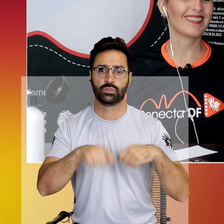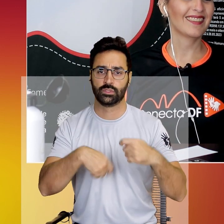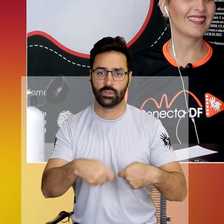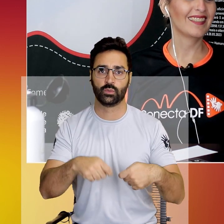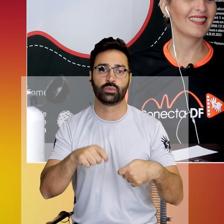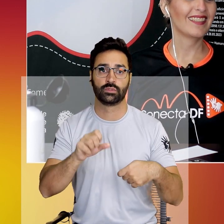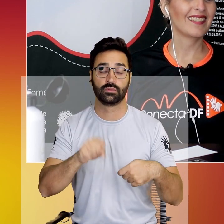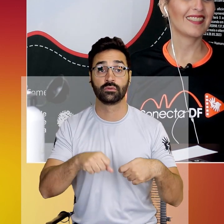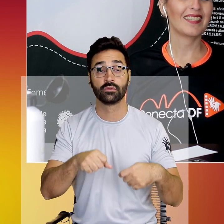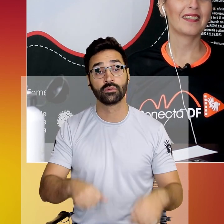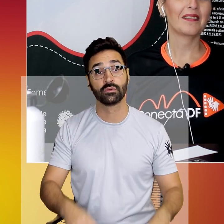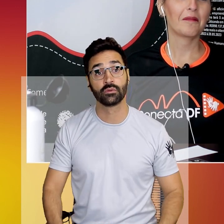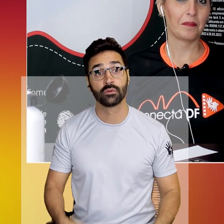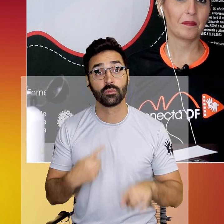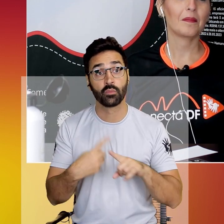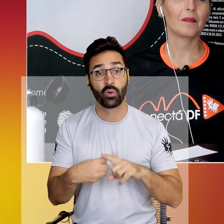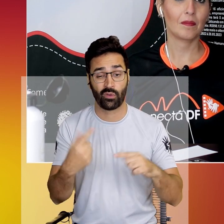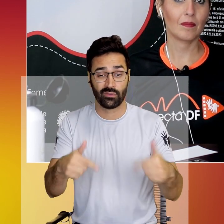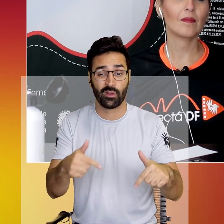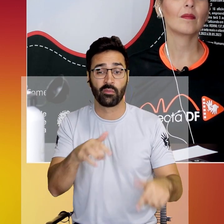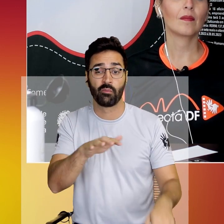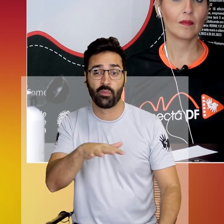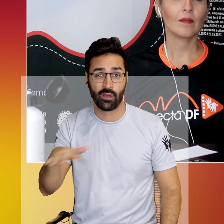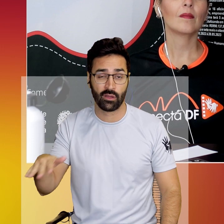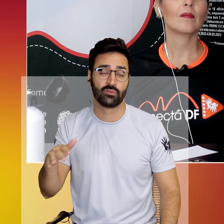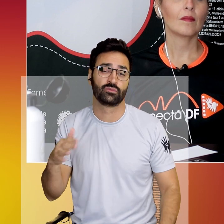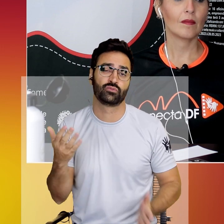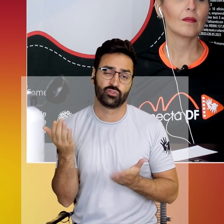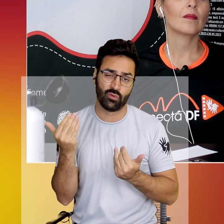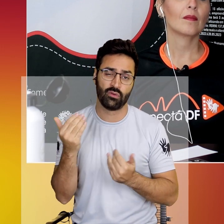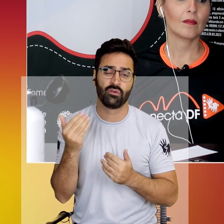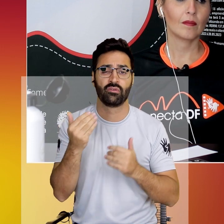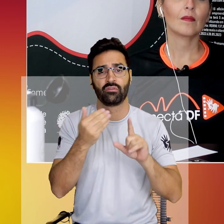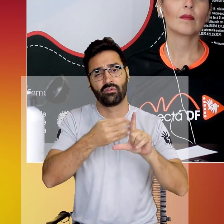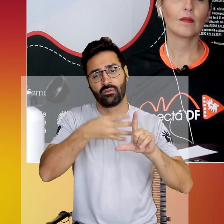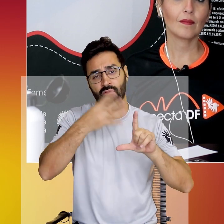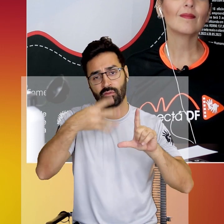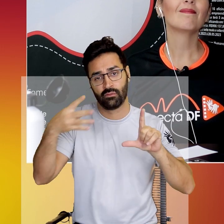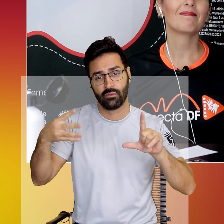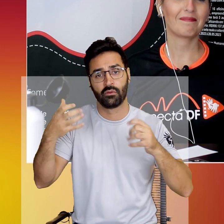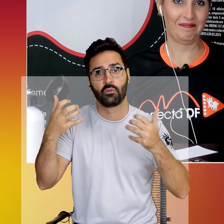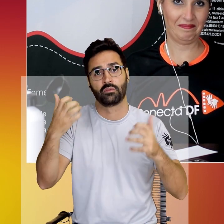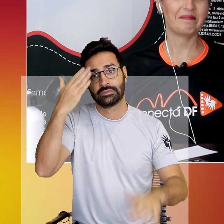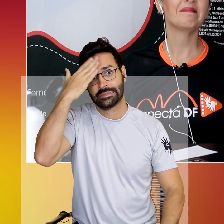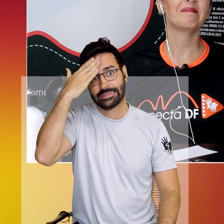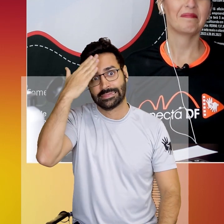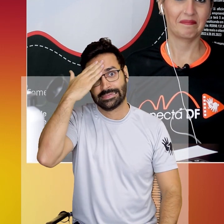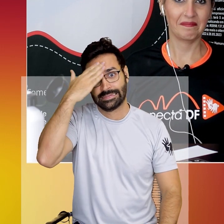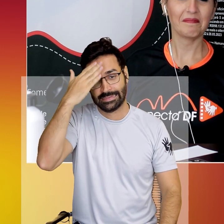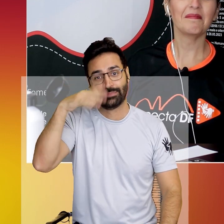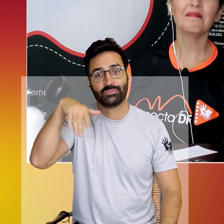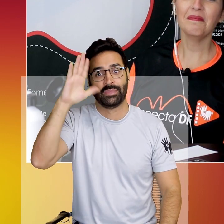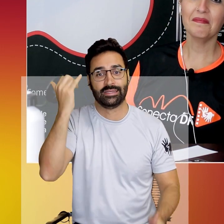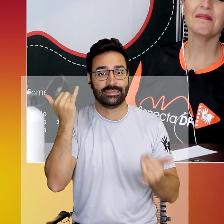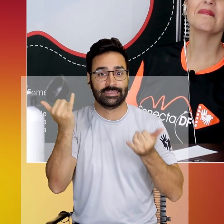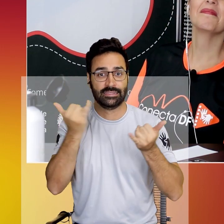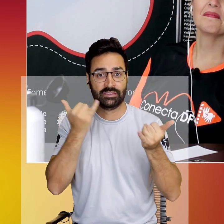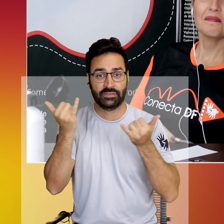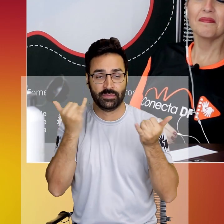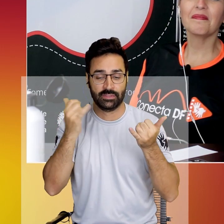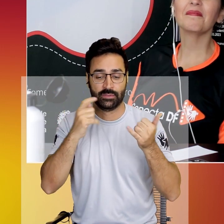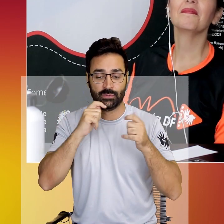É que eu trabalho com adolescentes LGBTs, daí eu vou querer muito saber mais informações, mais